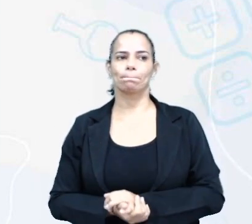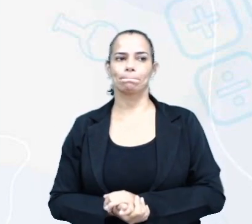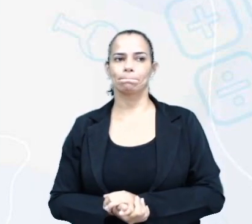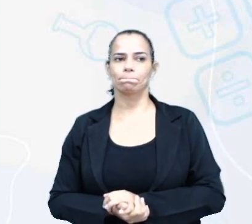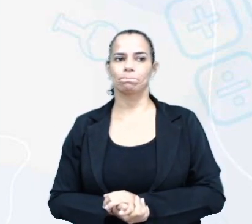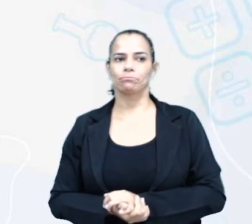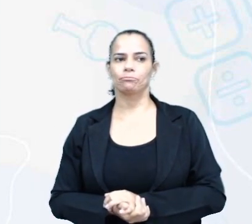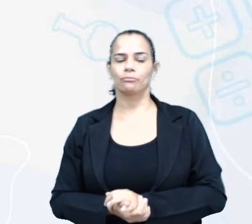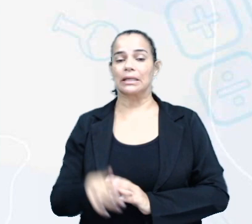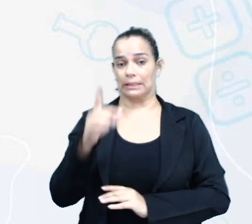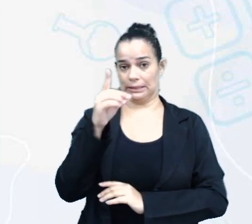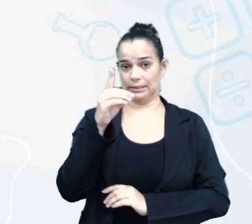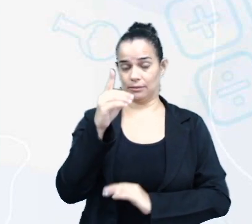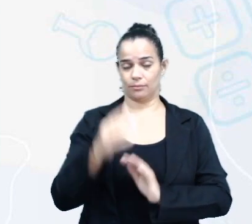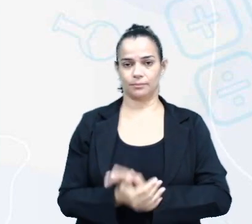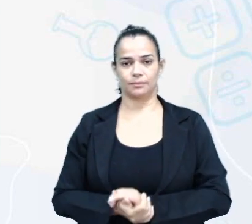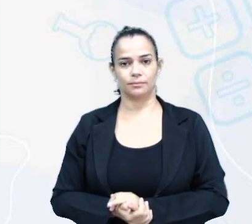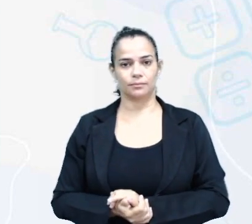Veja agora a letra D.